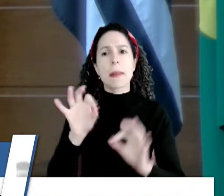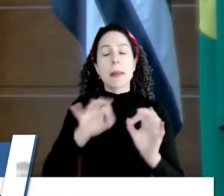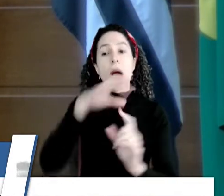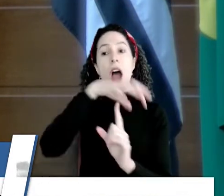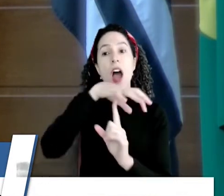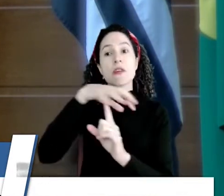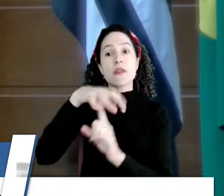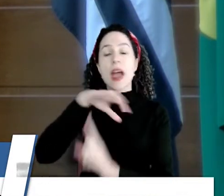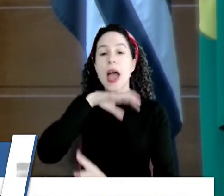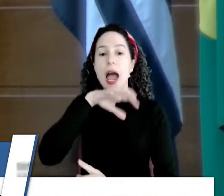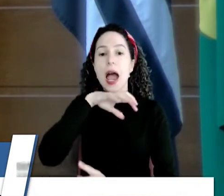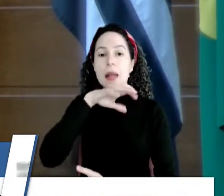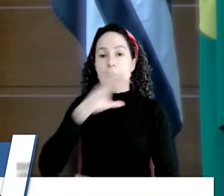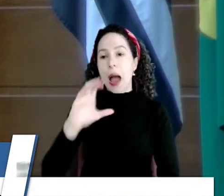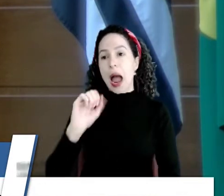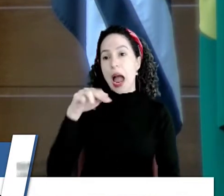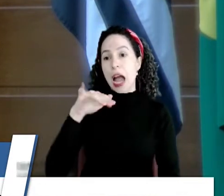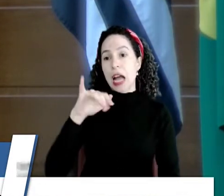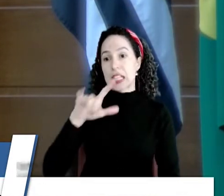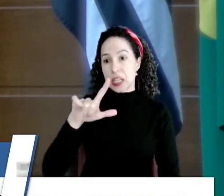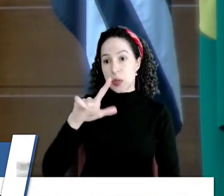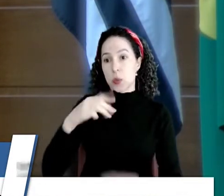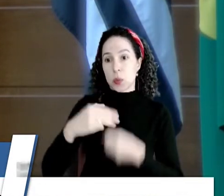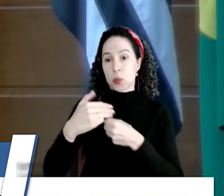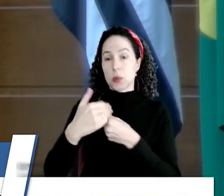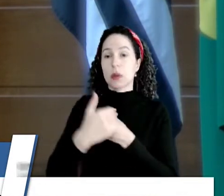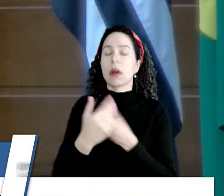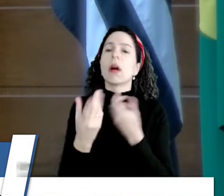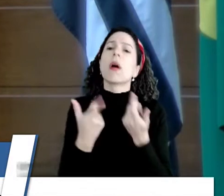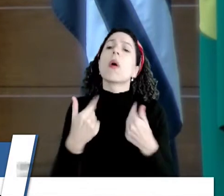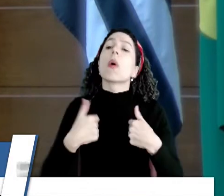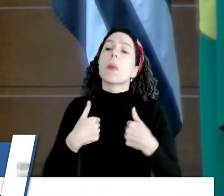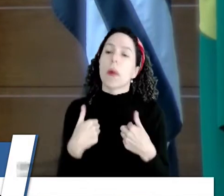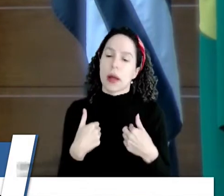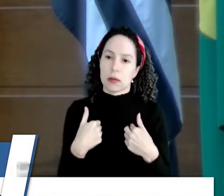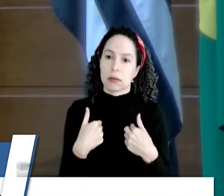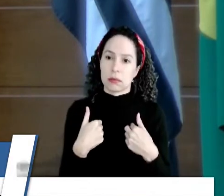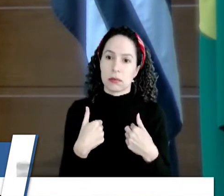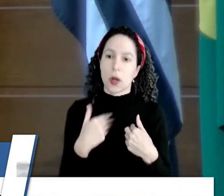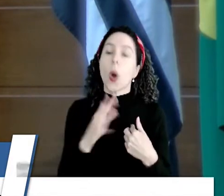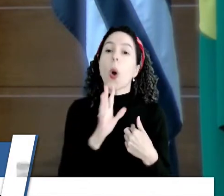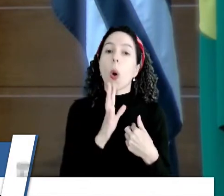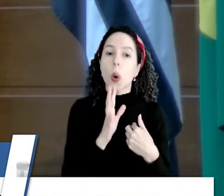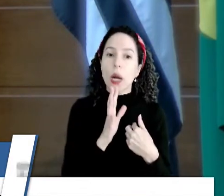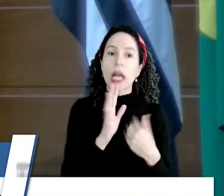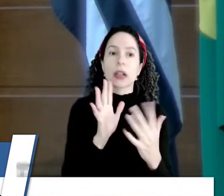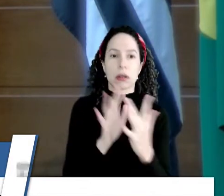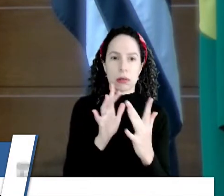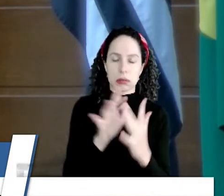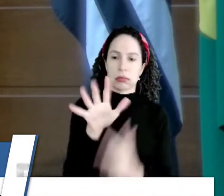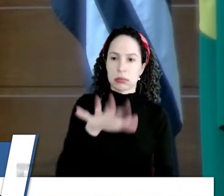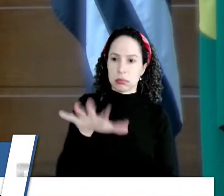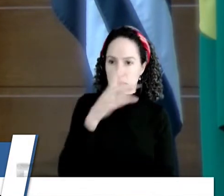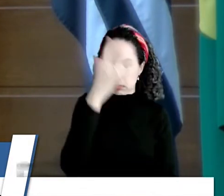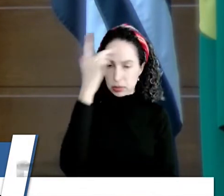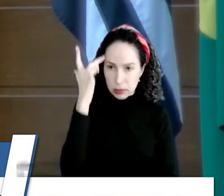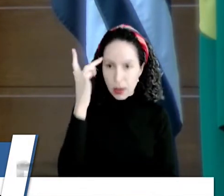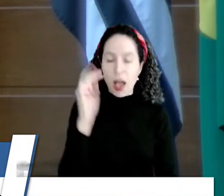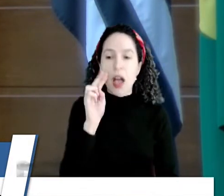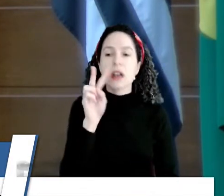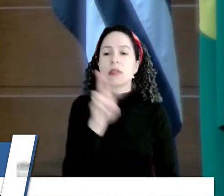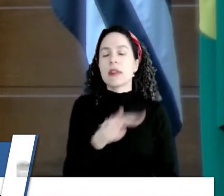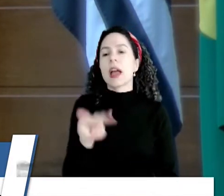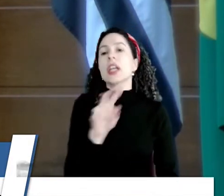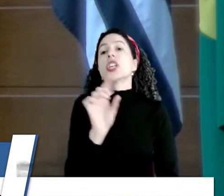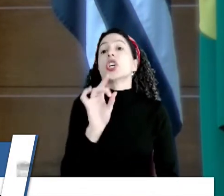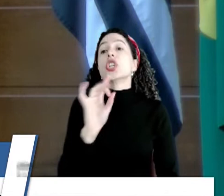que eu, que conheço as pessoas que estão lá, leio que lá some com os animais, mata, faz isso. Ou já vi